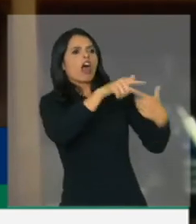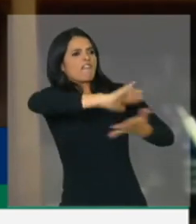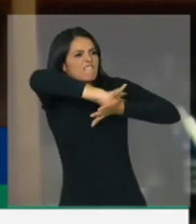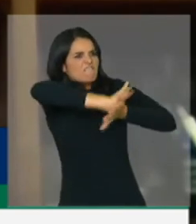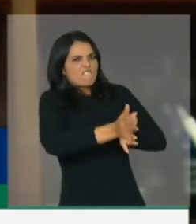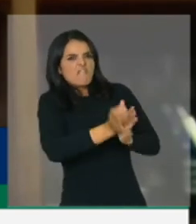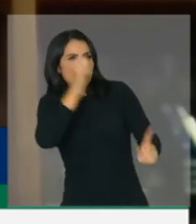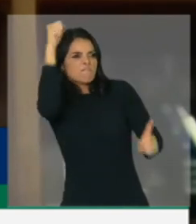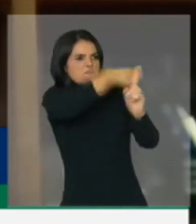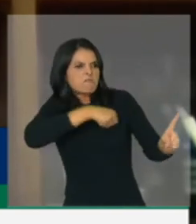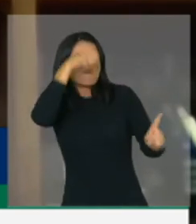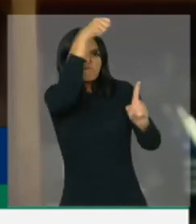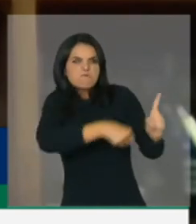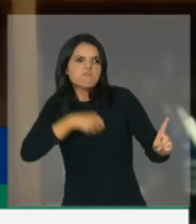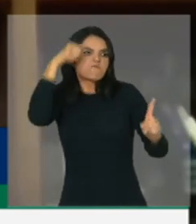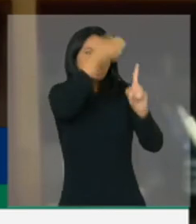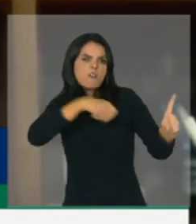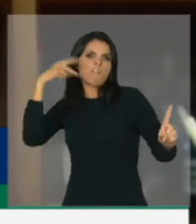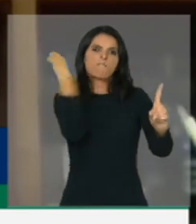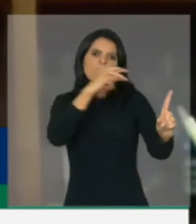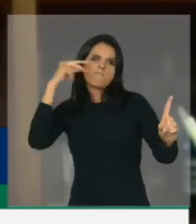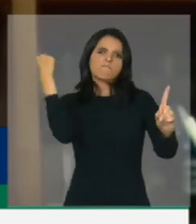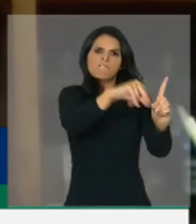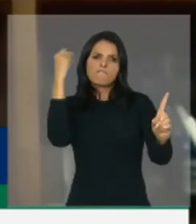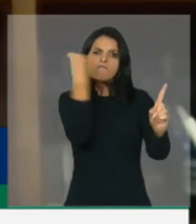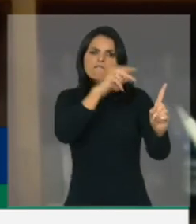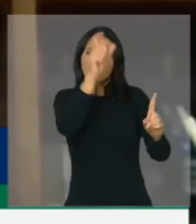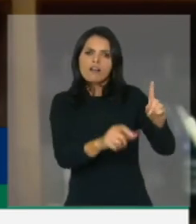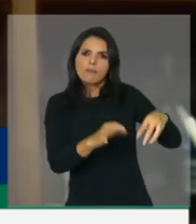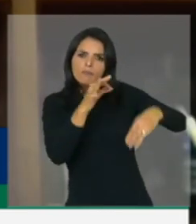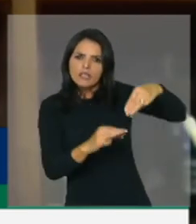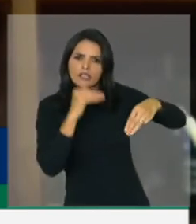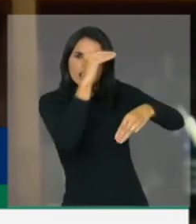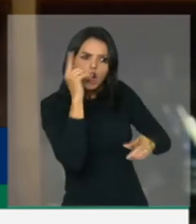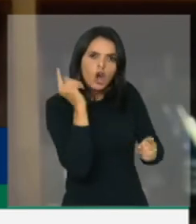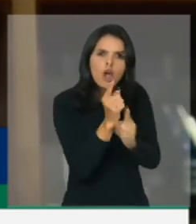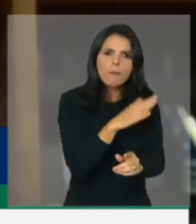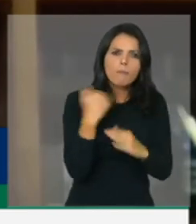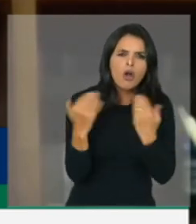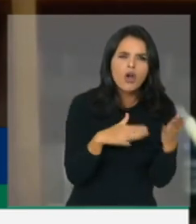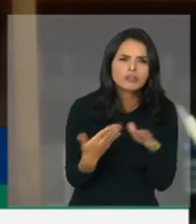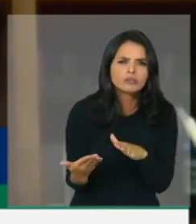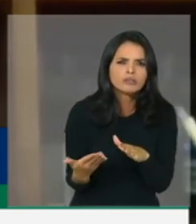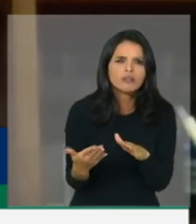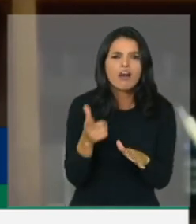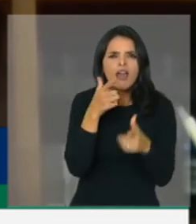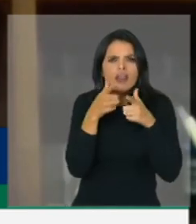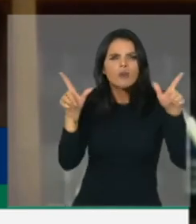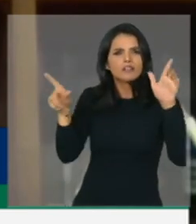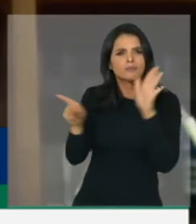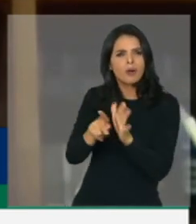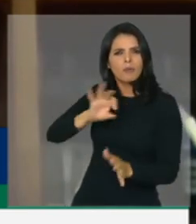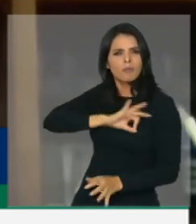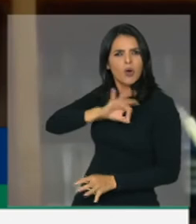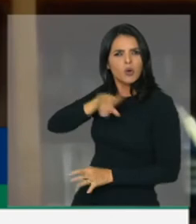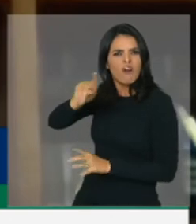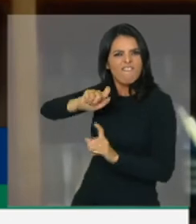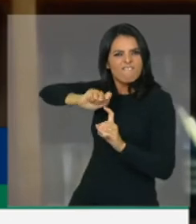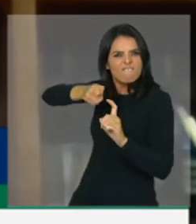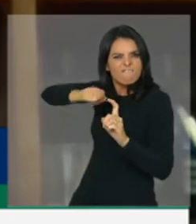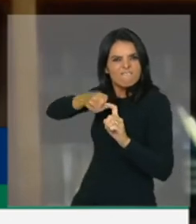Supremo, como é surrar ministro com gato morto até ele miar, linguagem de policial torturador